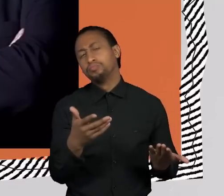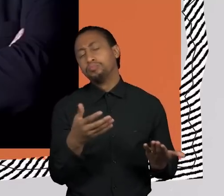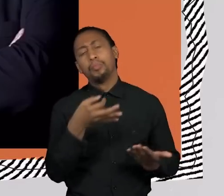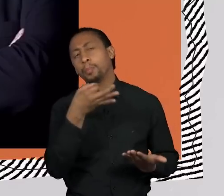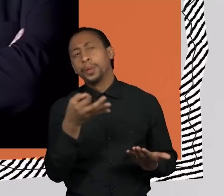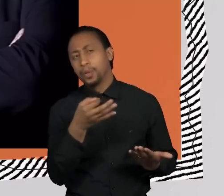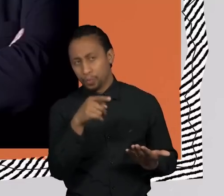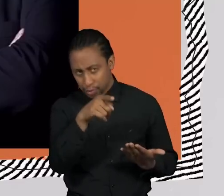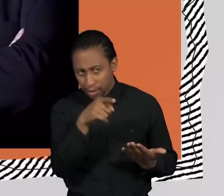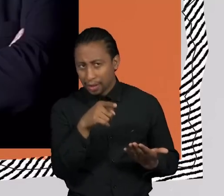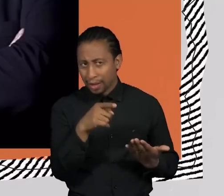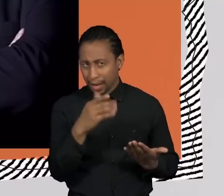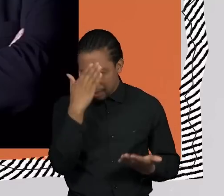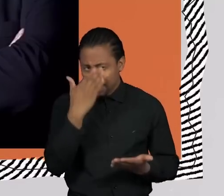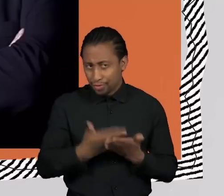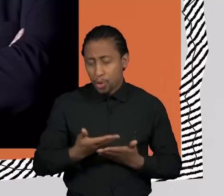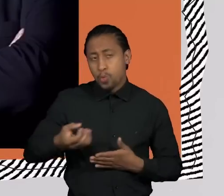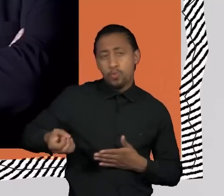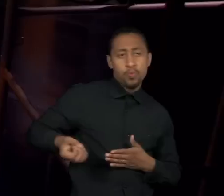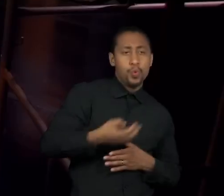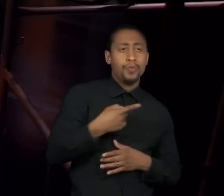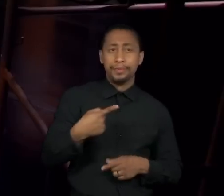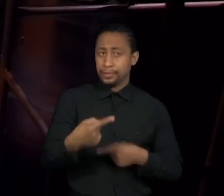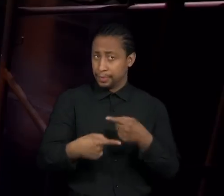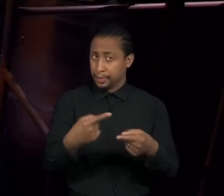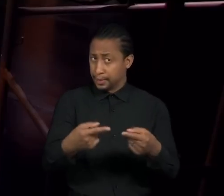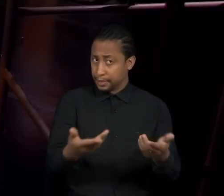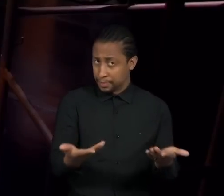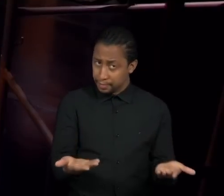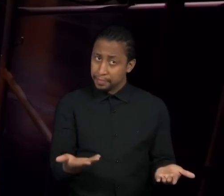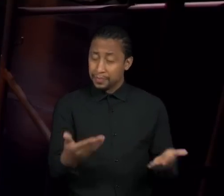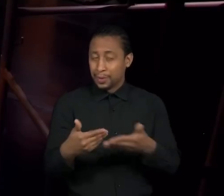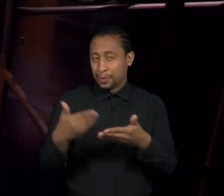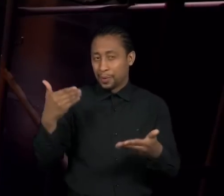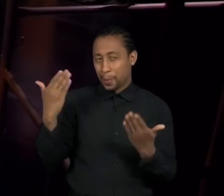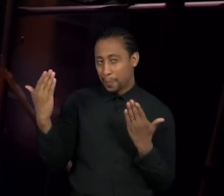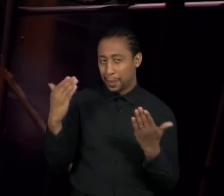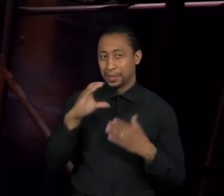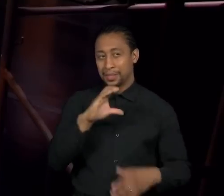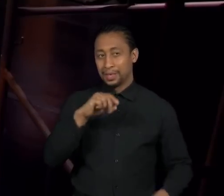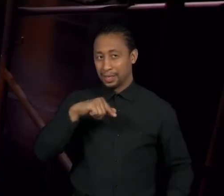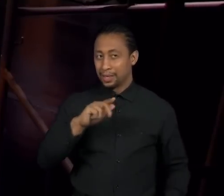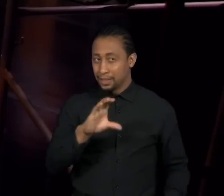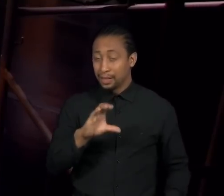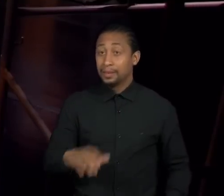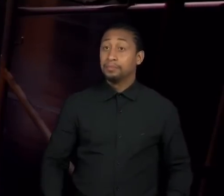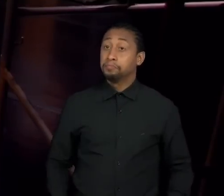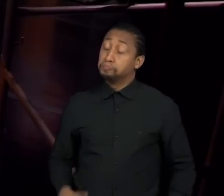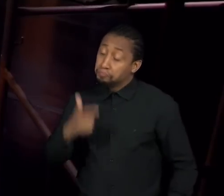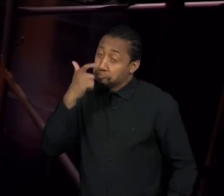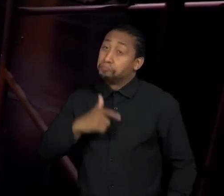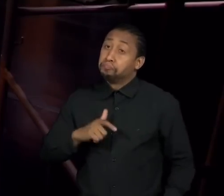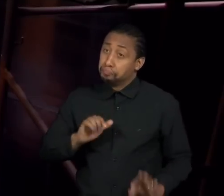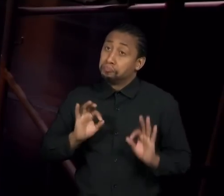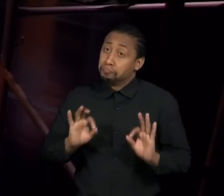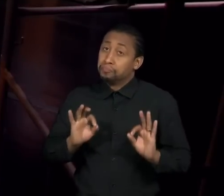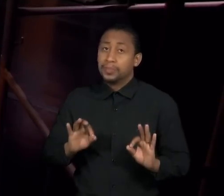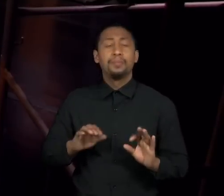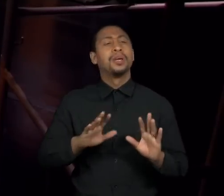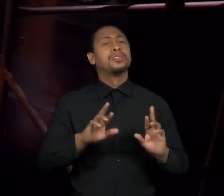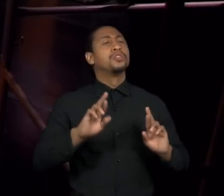se vê como uma nova geração em relação a essa geração do CQC? Ah, me vejo, mas assim... E quais